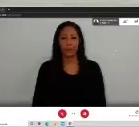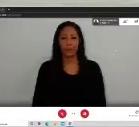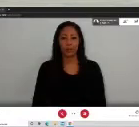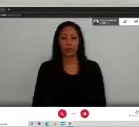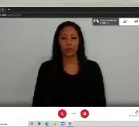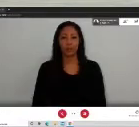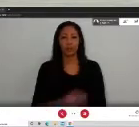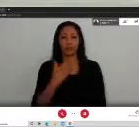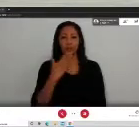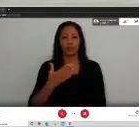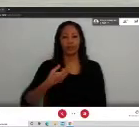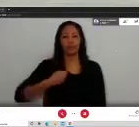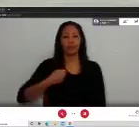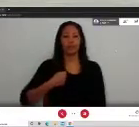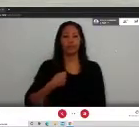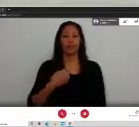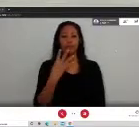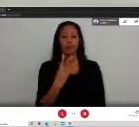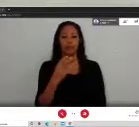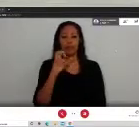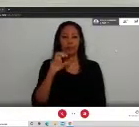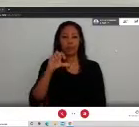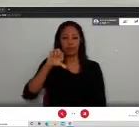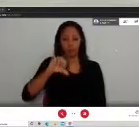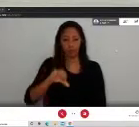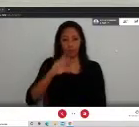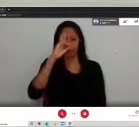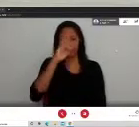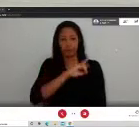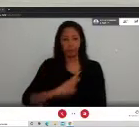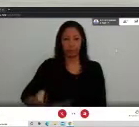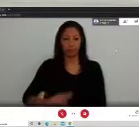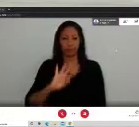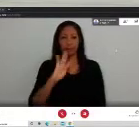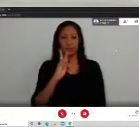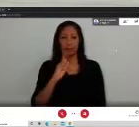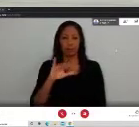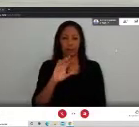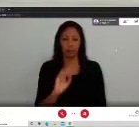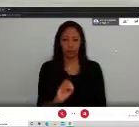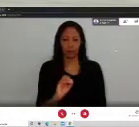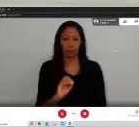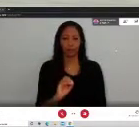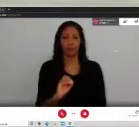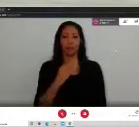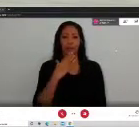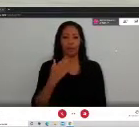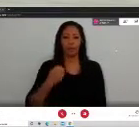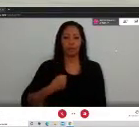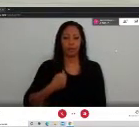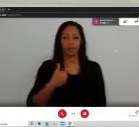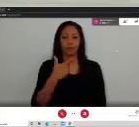Indicação número 459, Vimbinho de Ambrósio. Reitera sua indicação